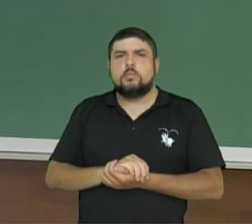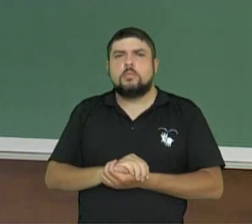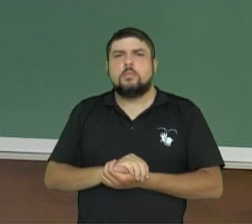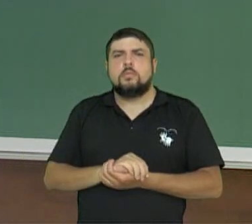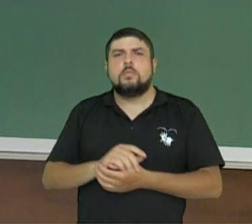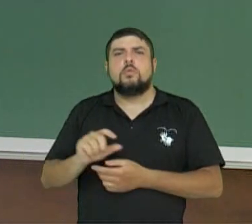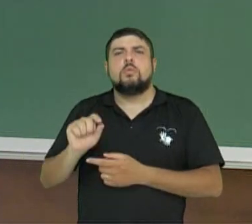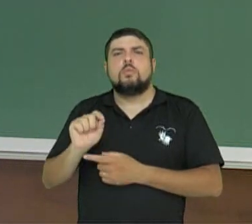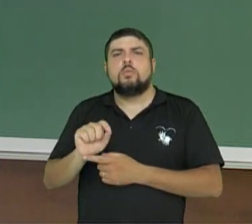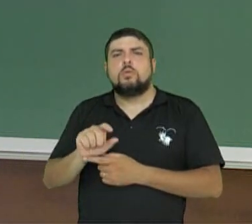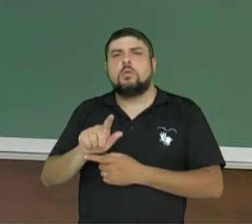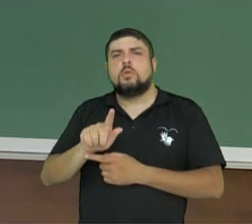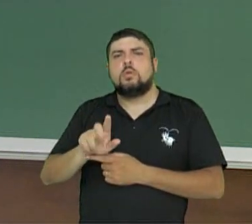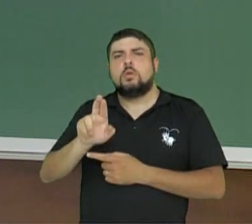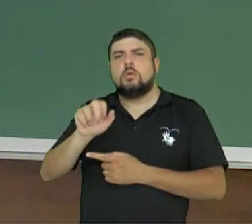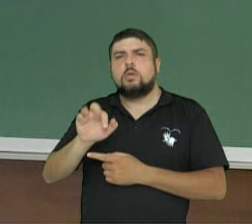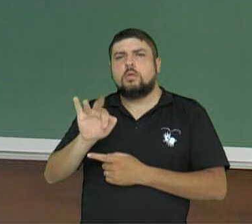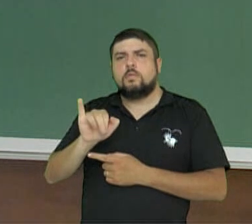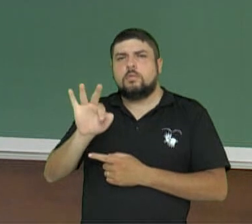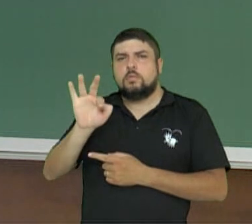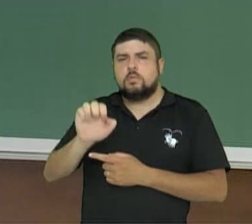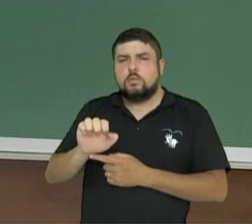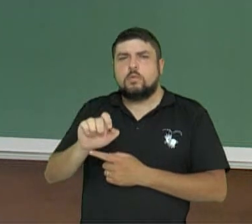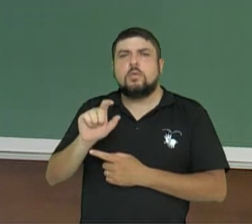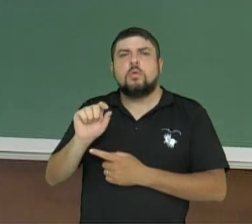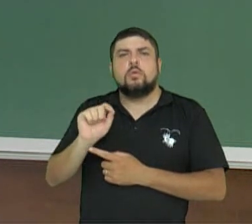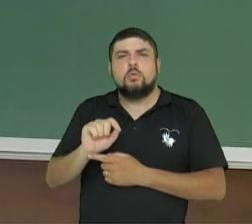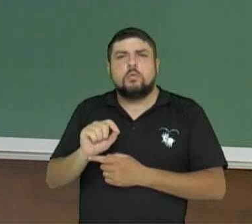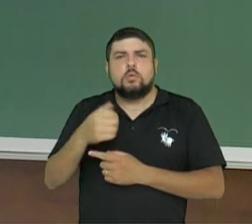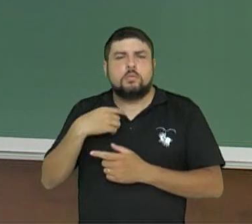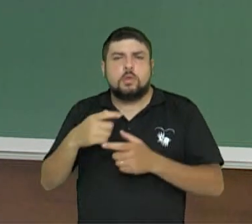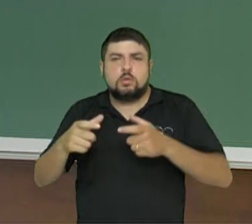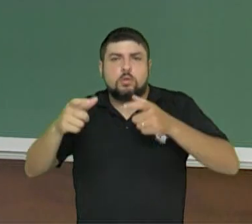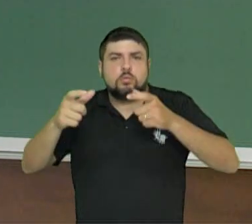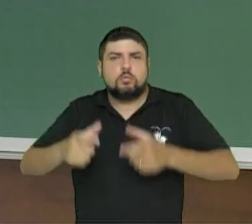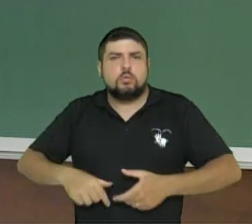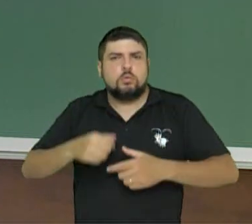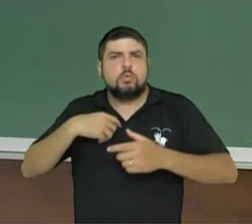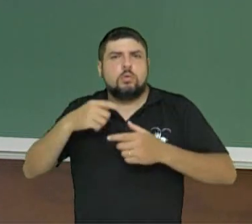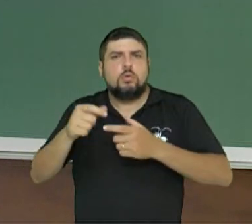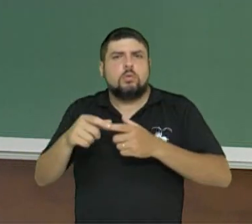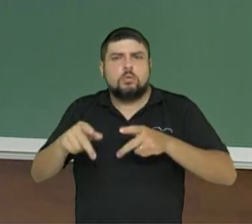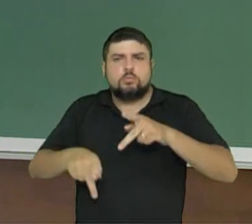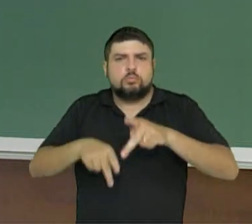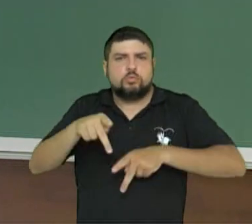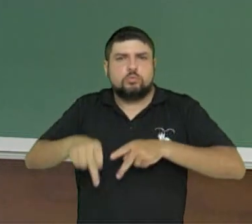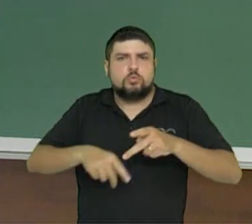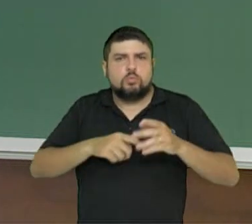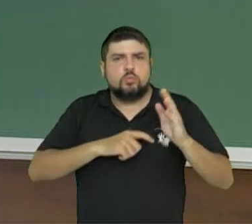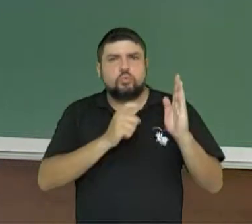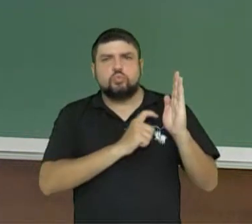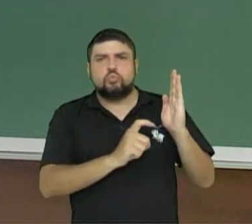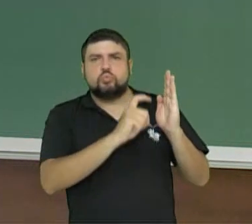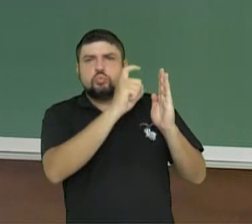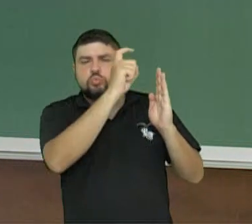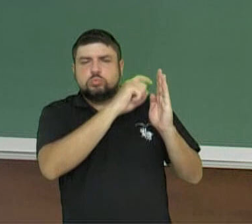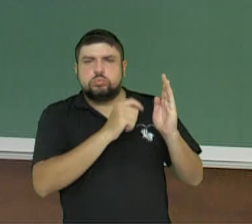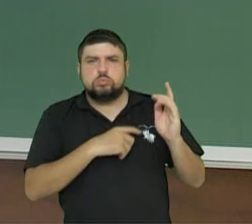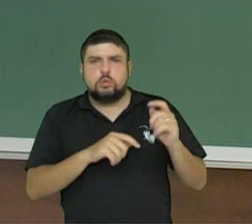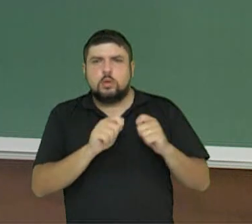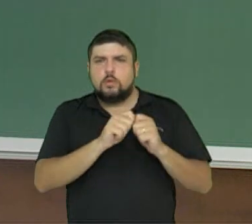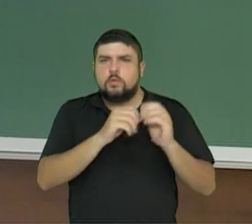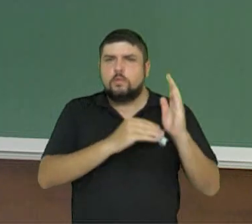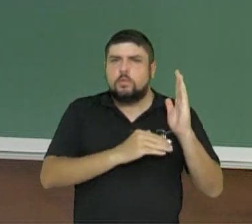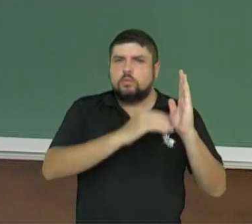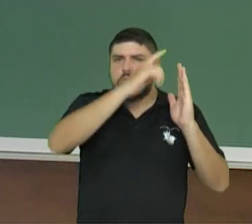expressão artística em espaço público, né? A definição mais popular diz que é um tipo de inscrição realizada em